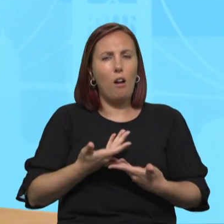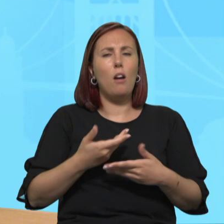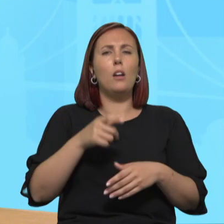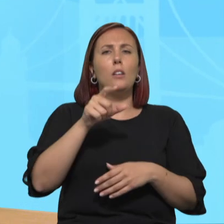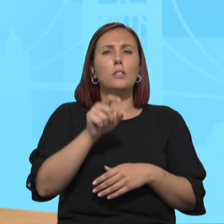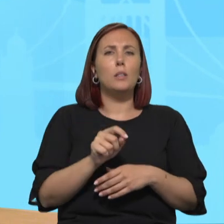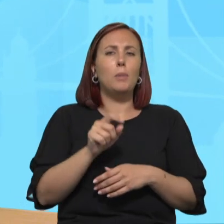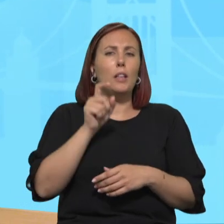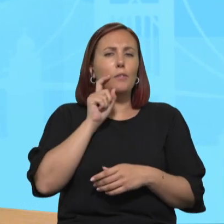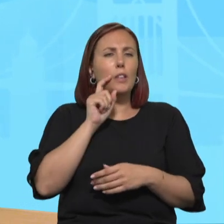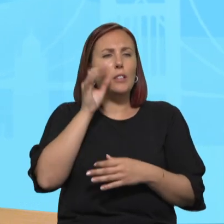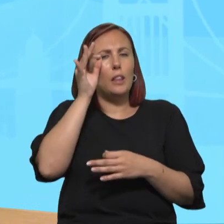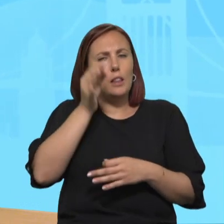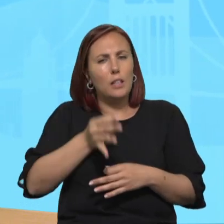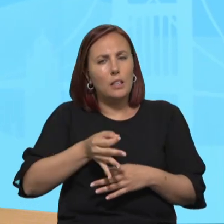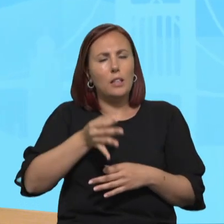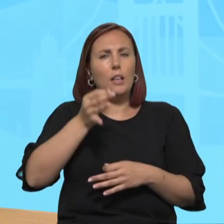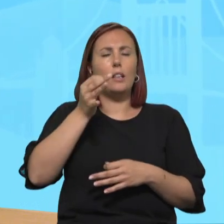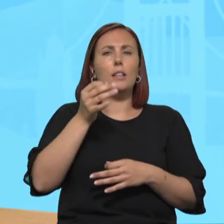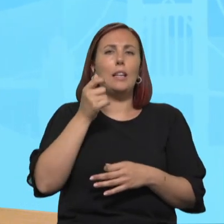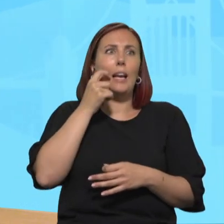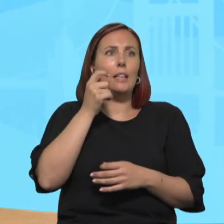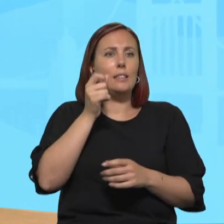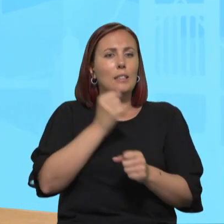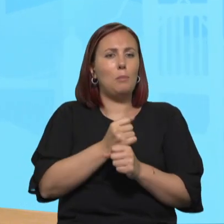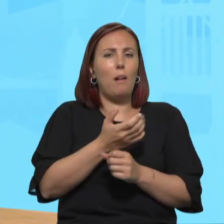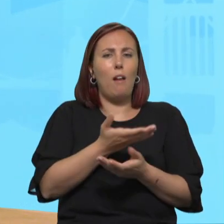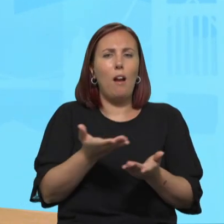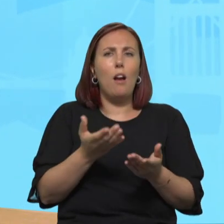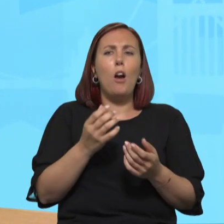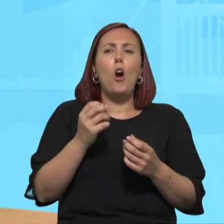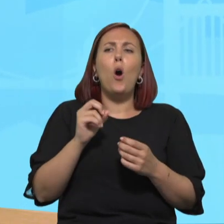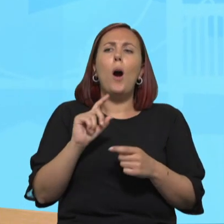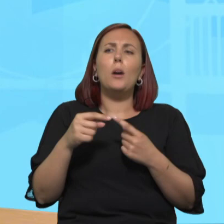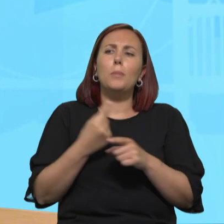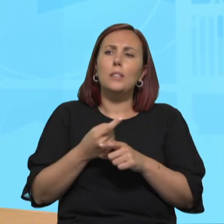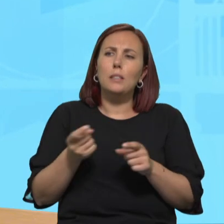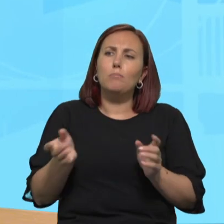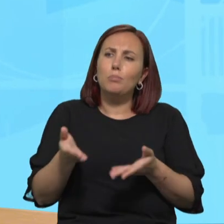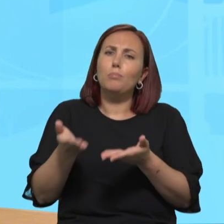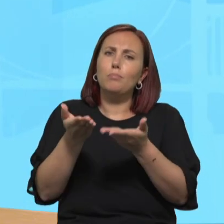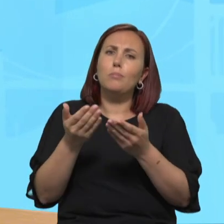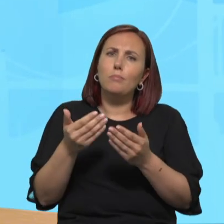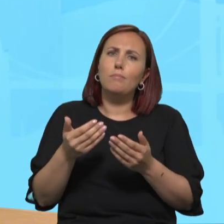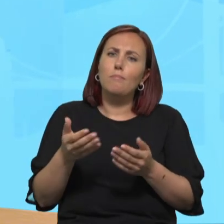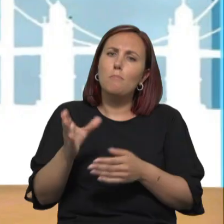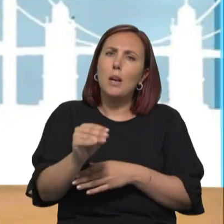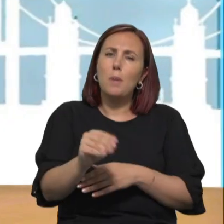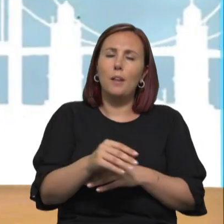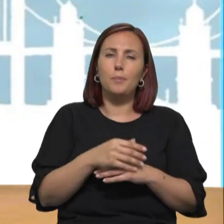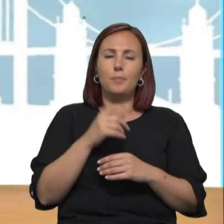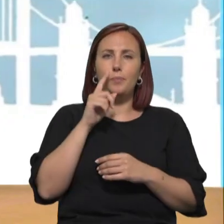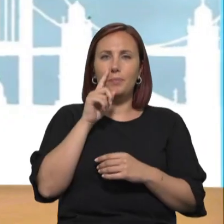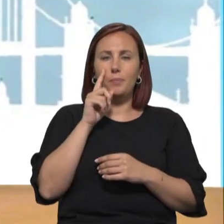defesa da dignidade também naqueles que trabalham, ou é algo que é preciso estimular cada vez mais? Aqueles que